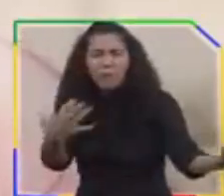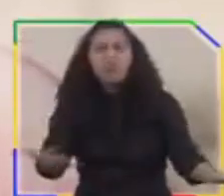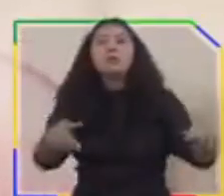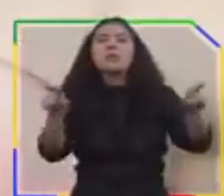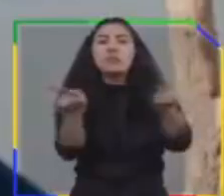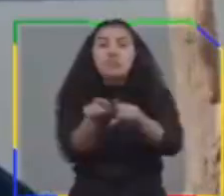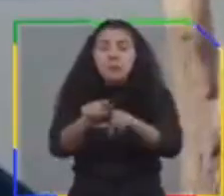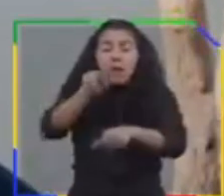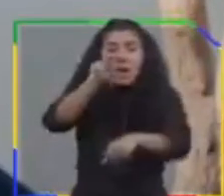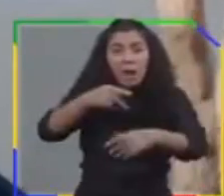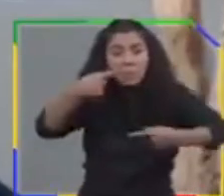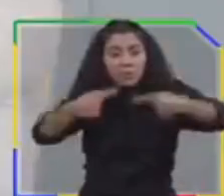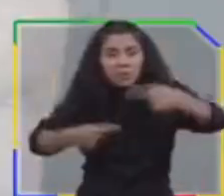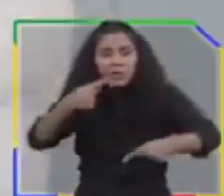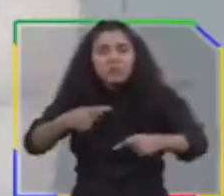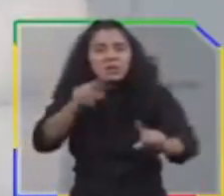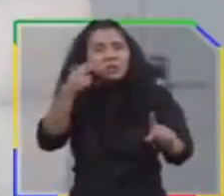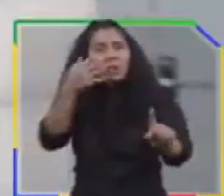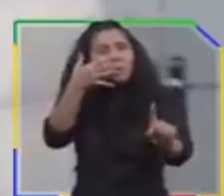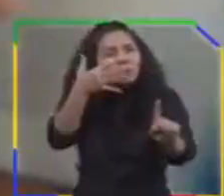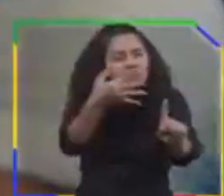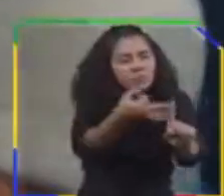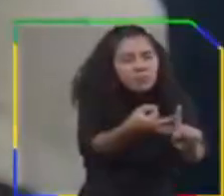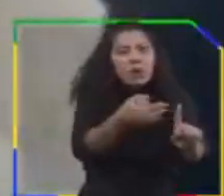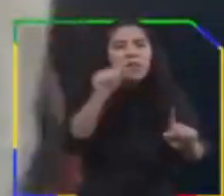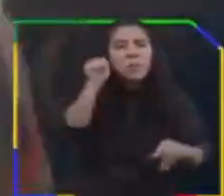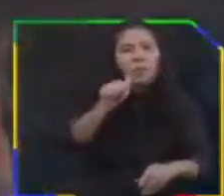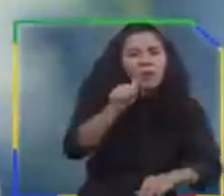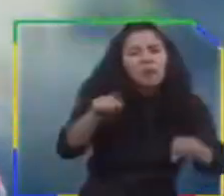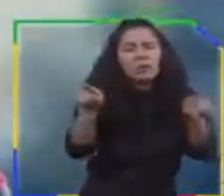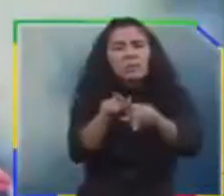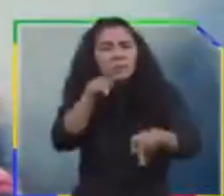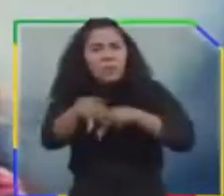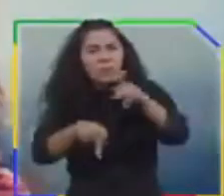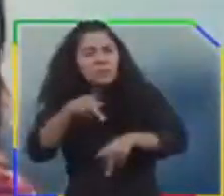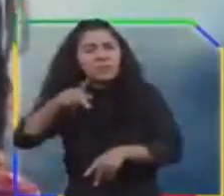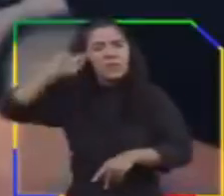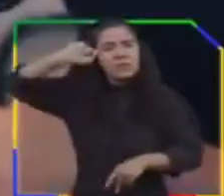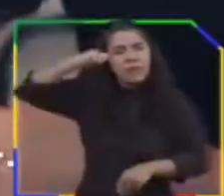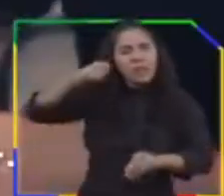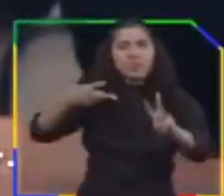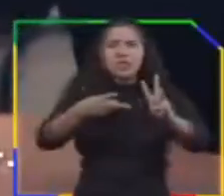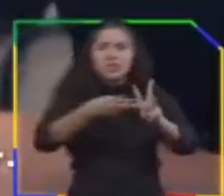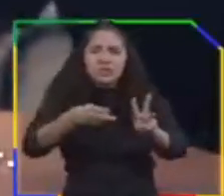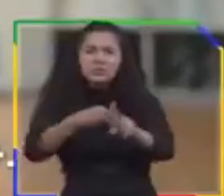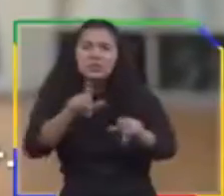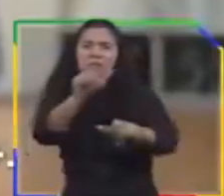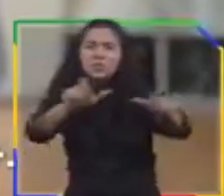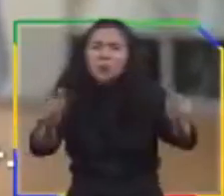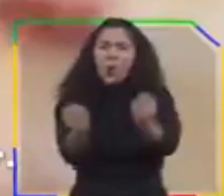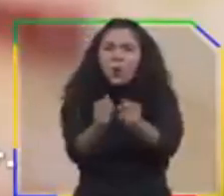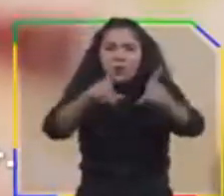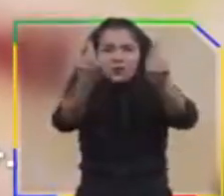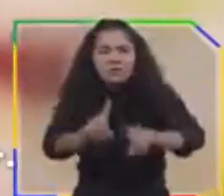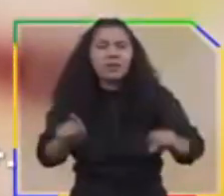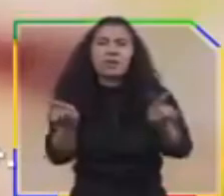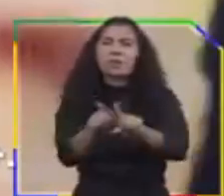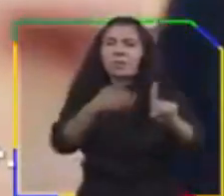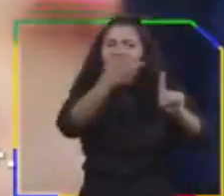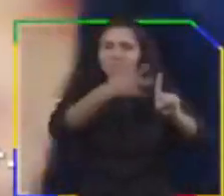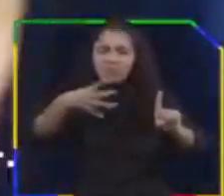as políticas de proteção dos direitos das mulheres, do povo negro, dos indígenas, das pessoas com deficiência